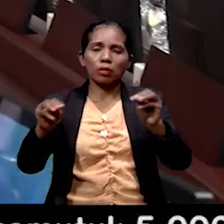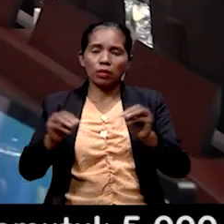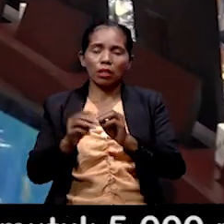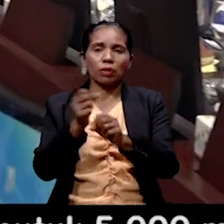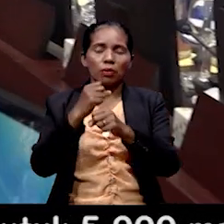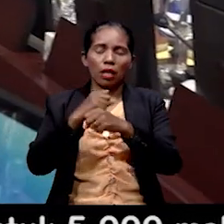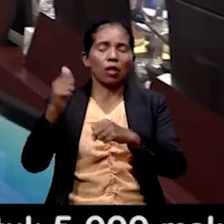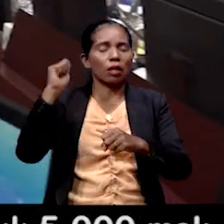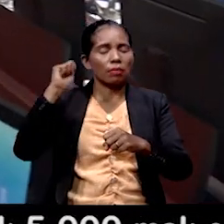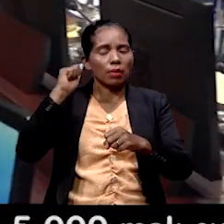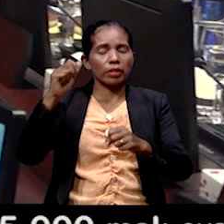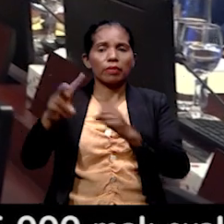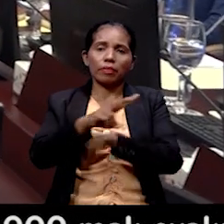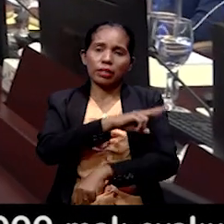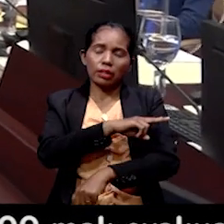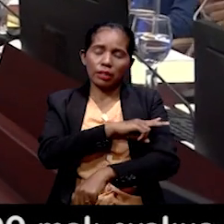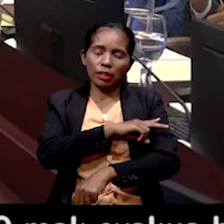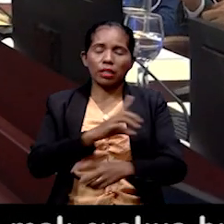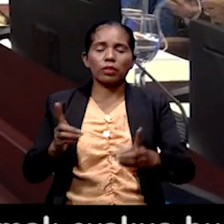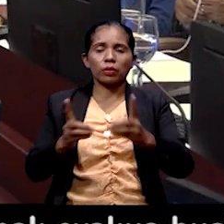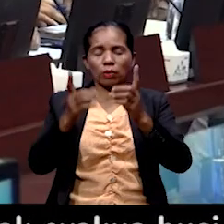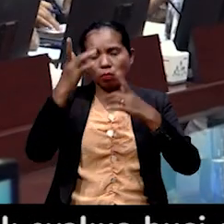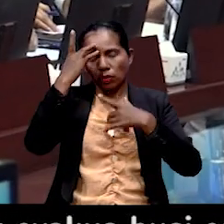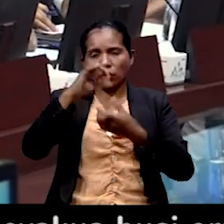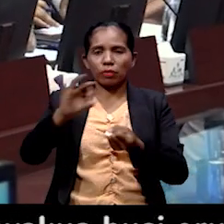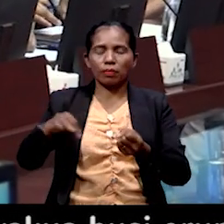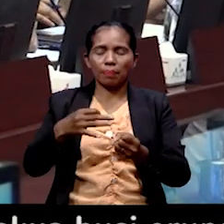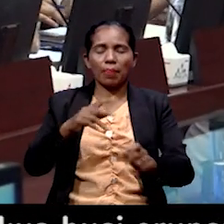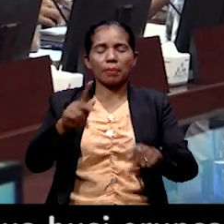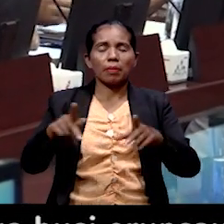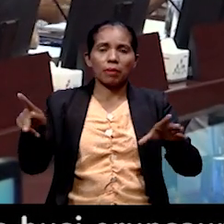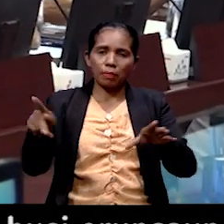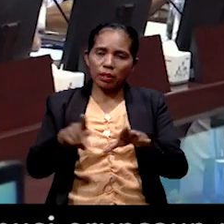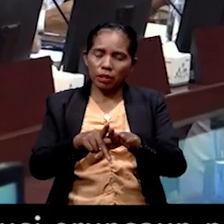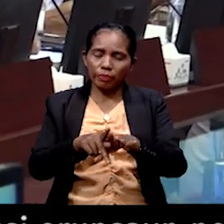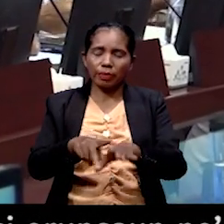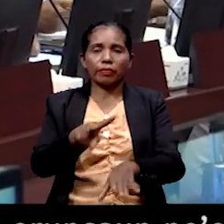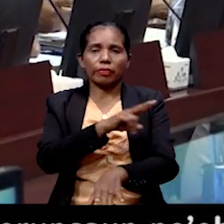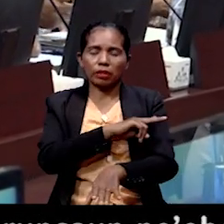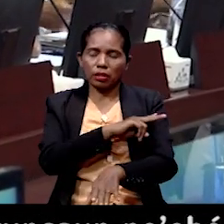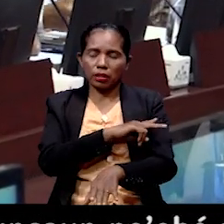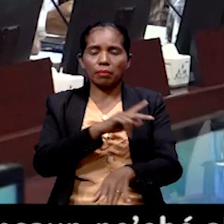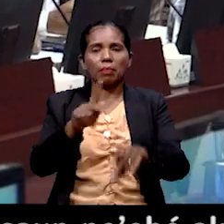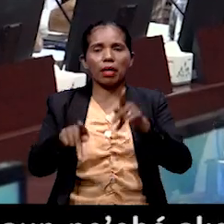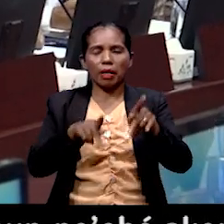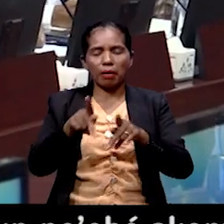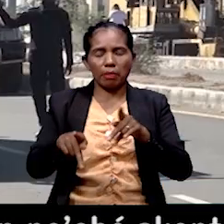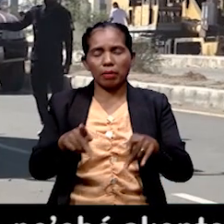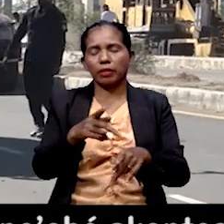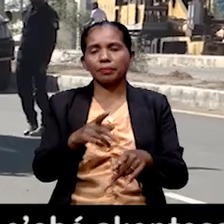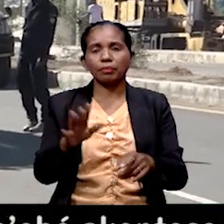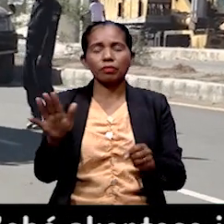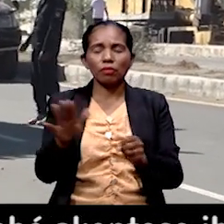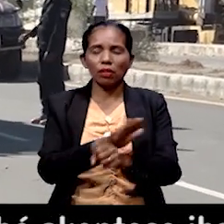vacinação contra COVID-19. No ne comunidade bele participa máximo e vacinação, tamba dado cidadão sira nebe vacina completa